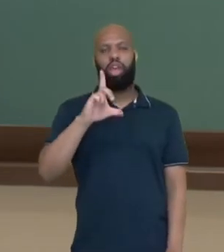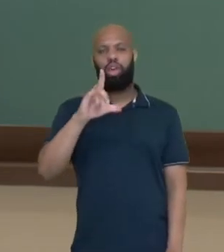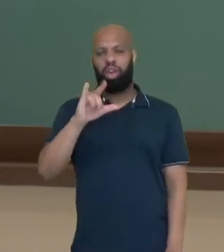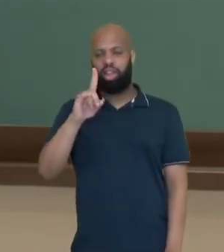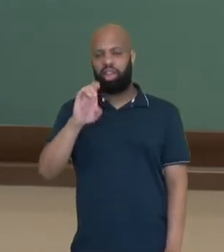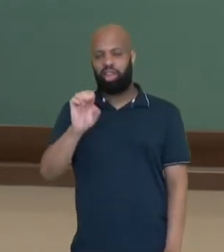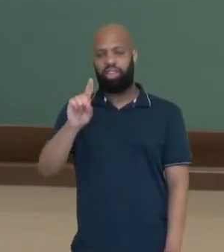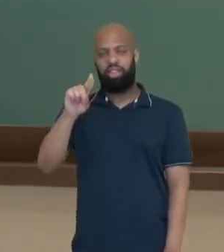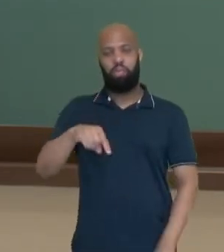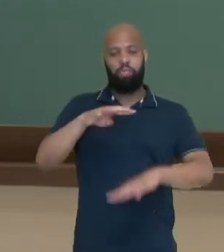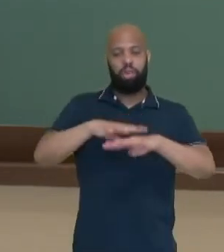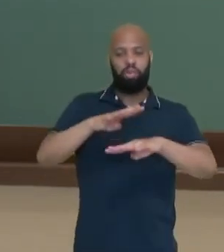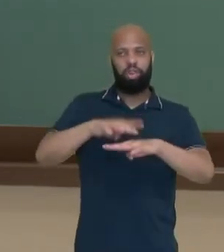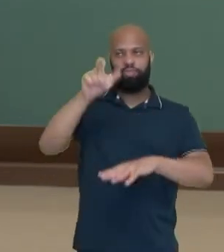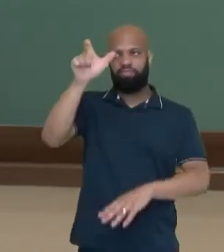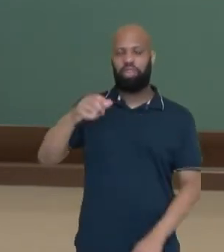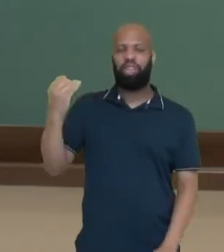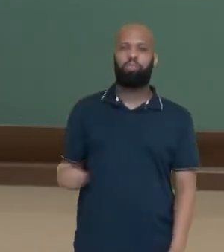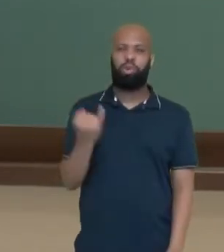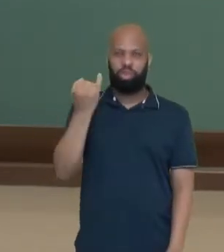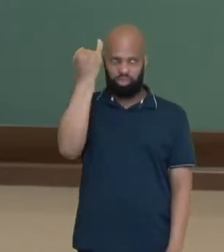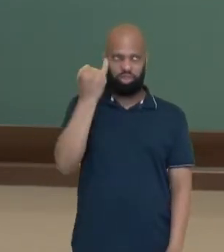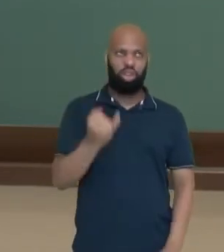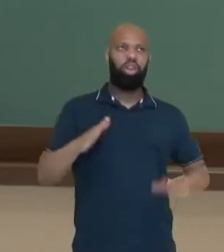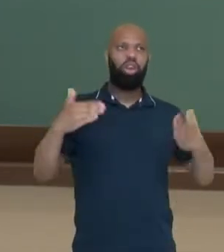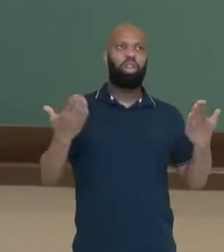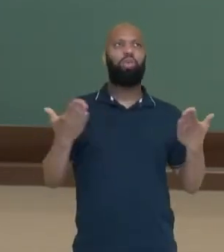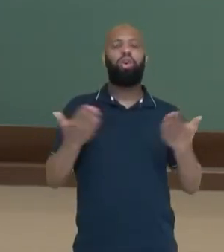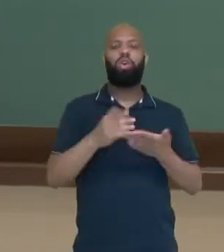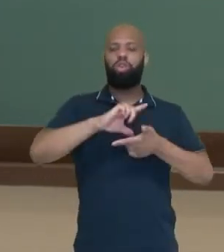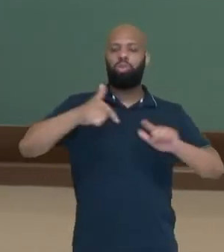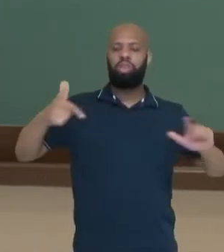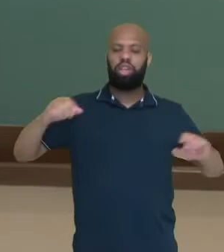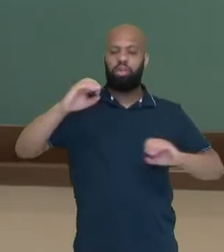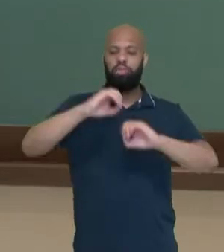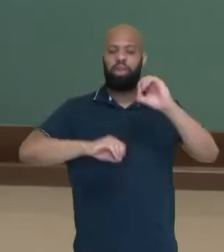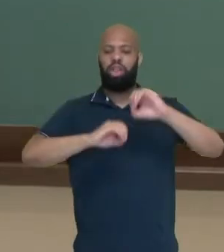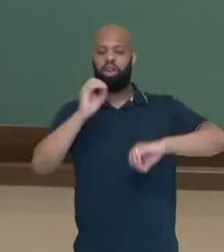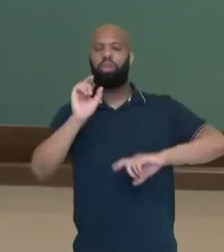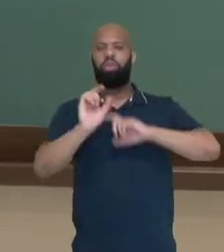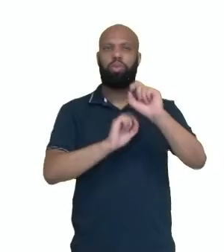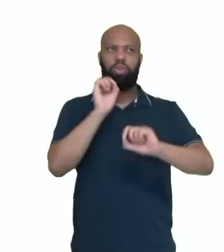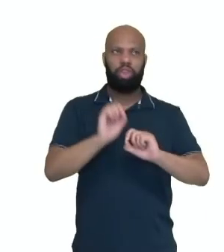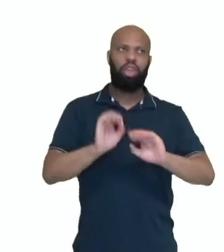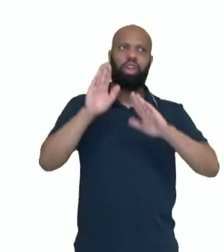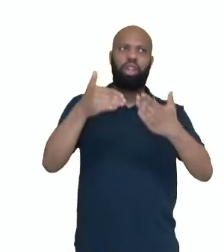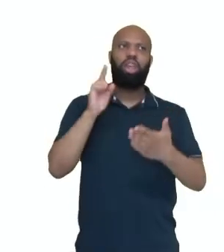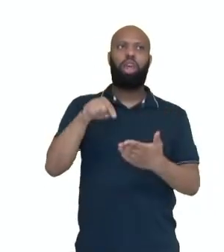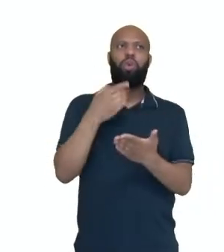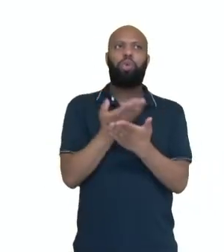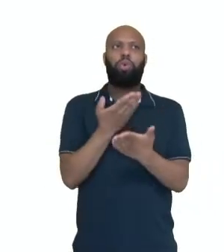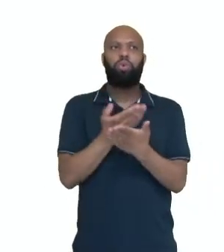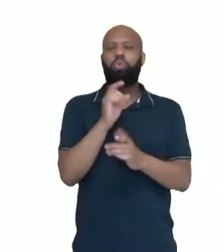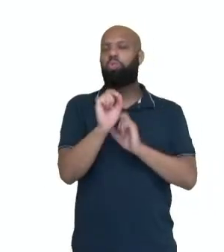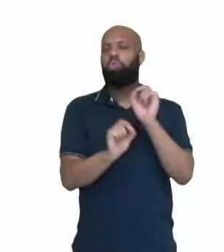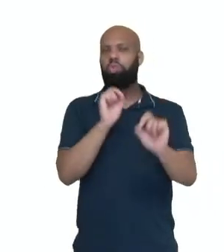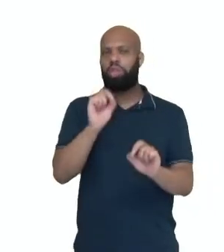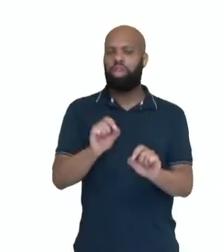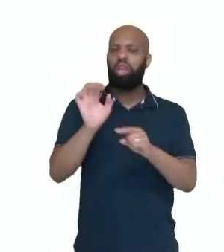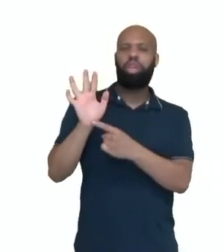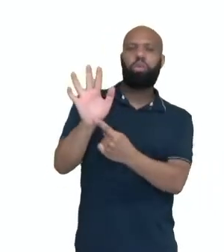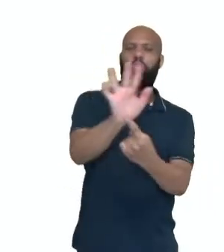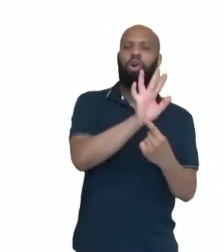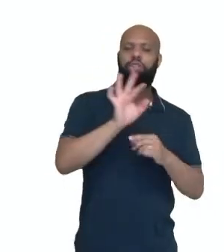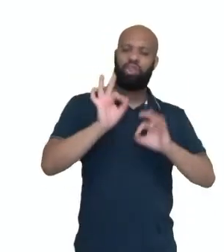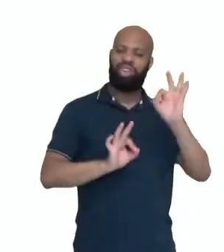geometria. E a geometria molecular é o que, então? A geometria molecular, ela descreve o